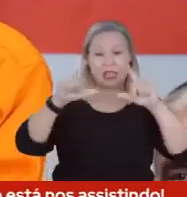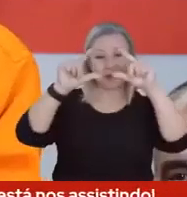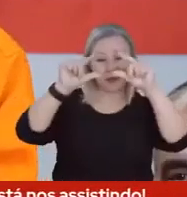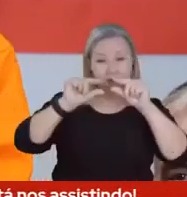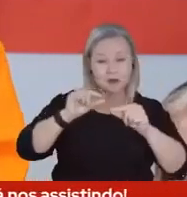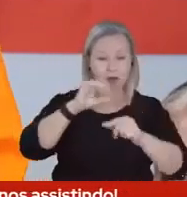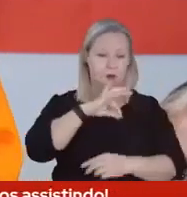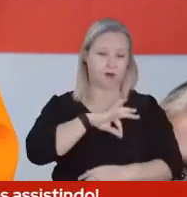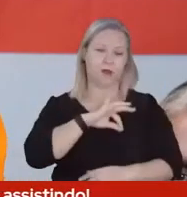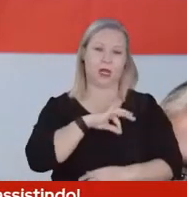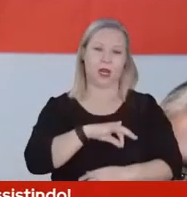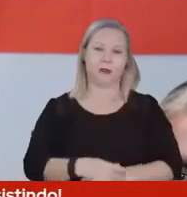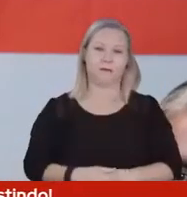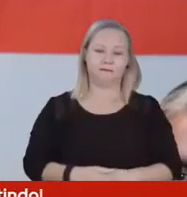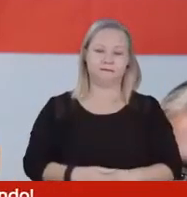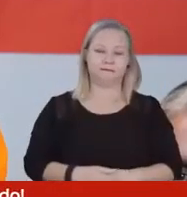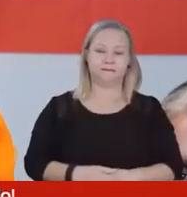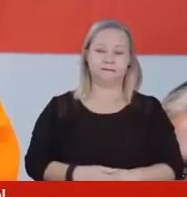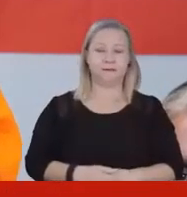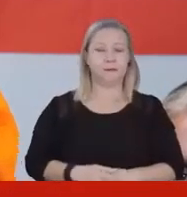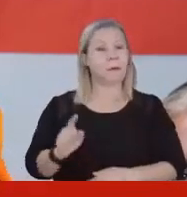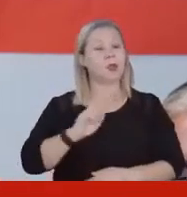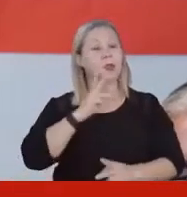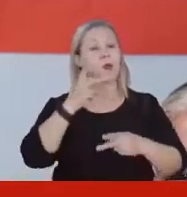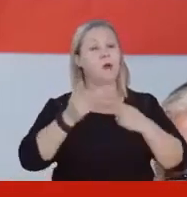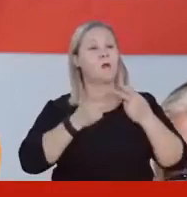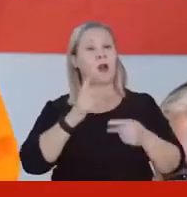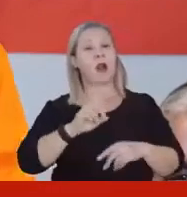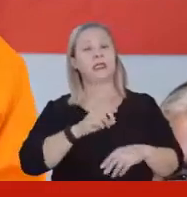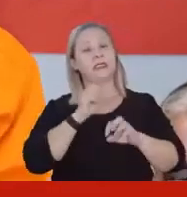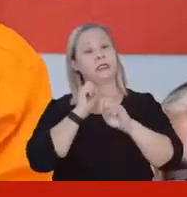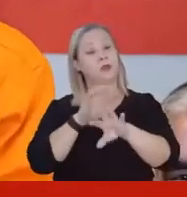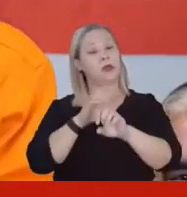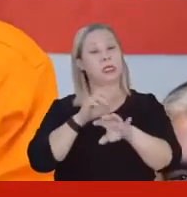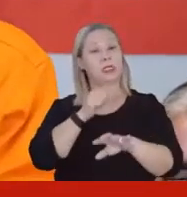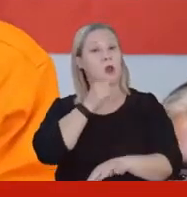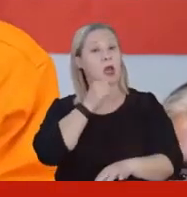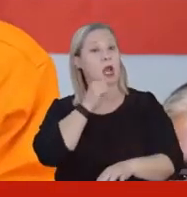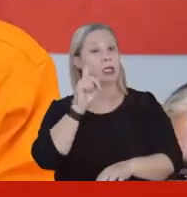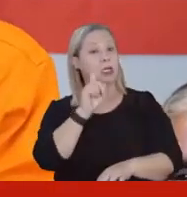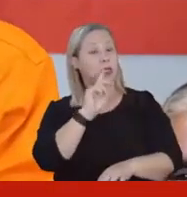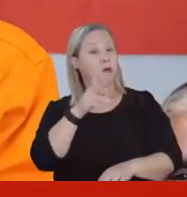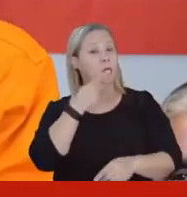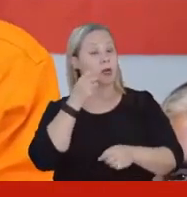estamos falando ainda de educação, segurança pública.